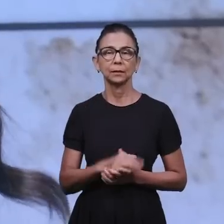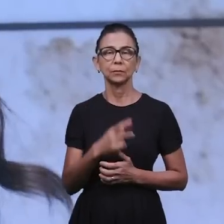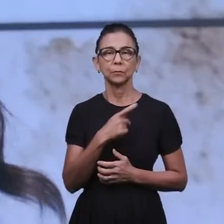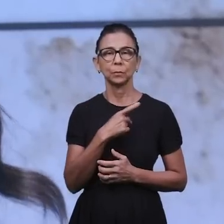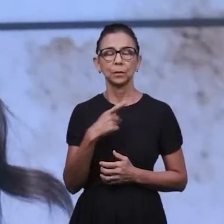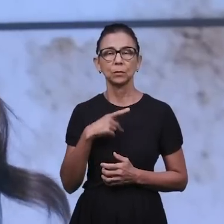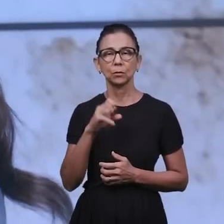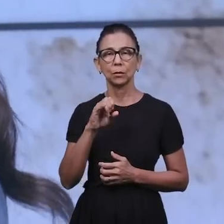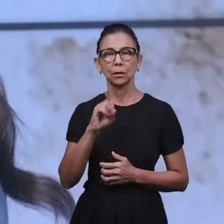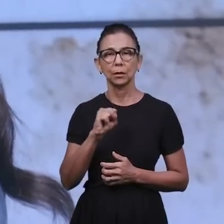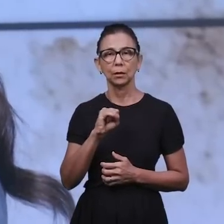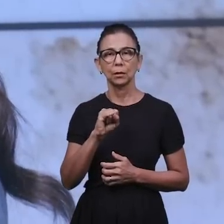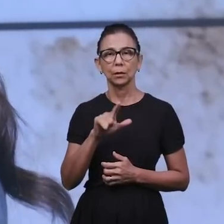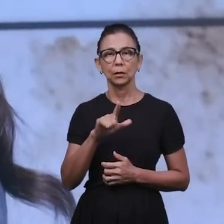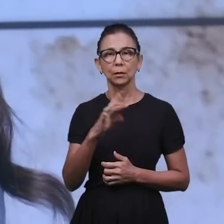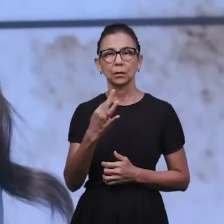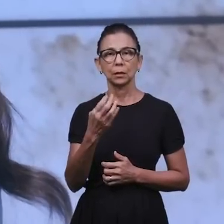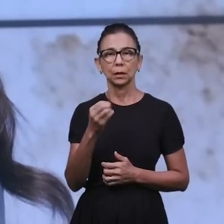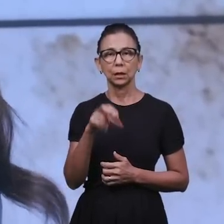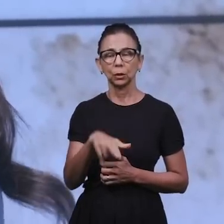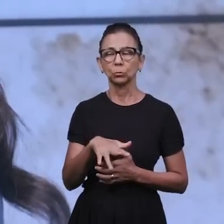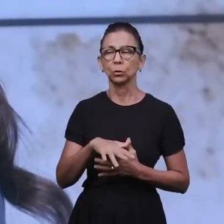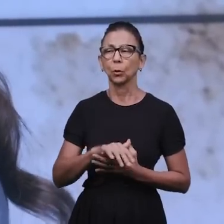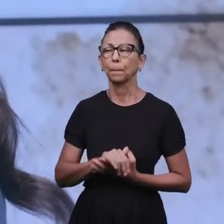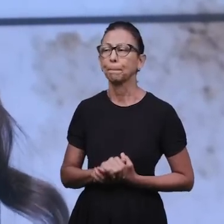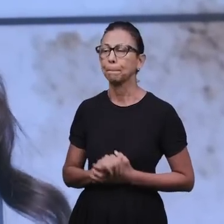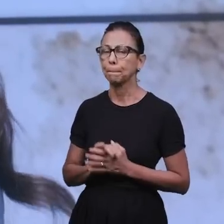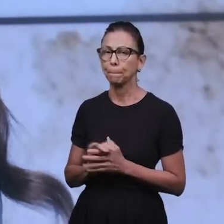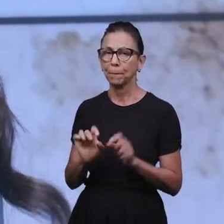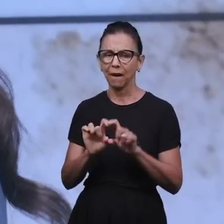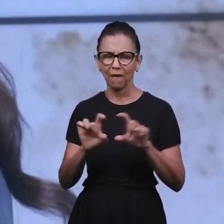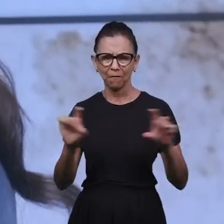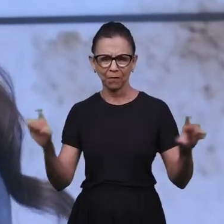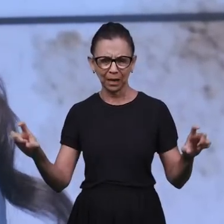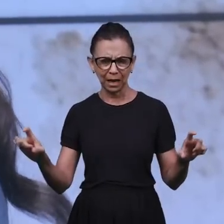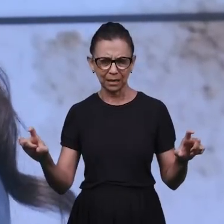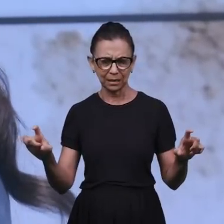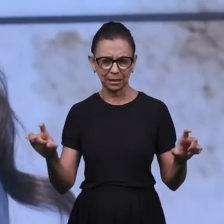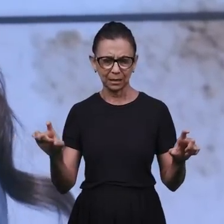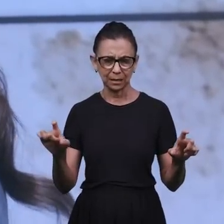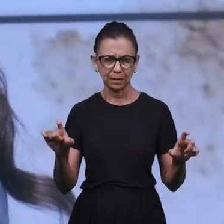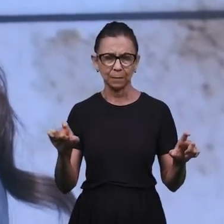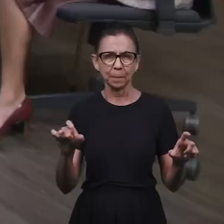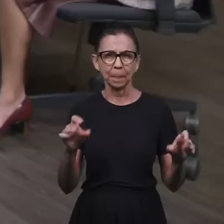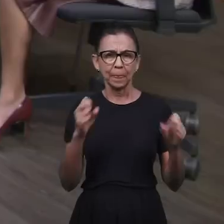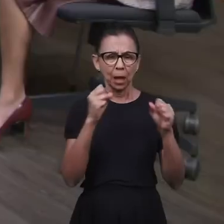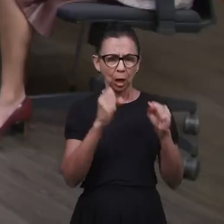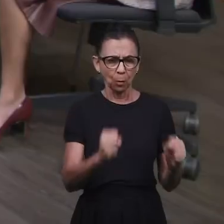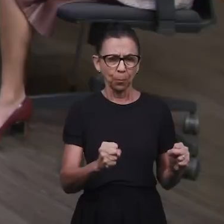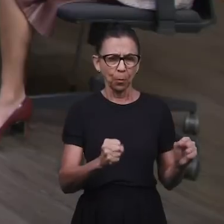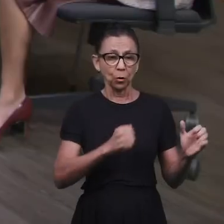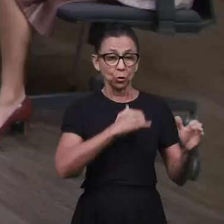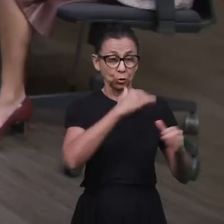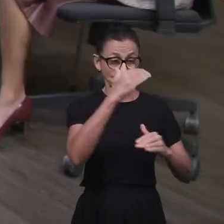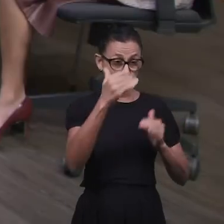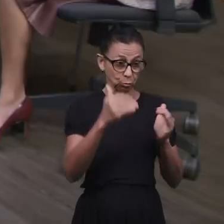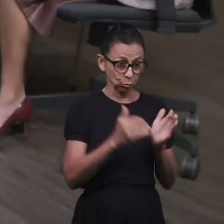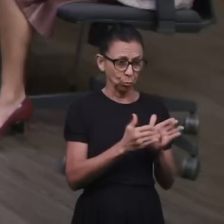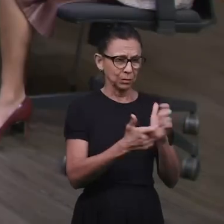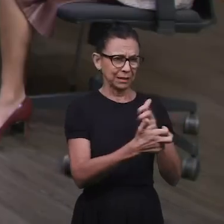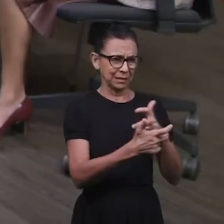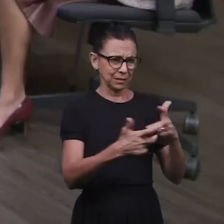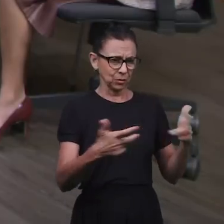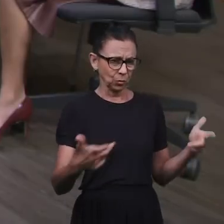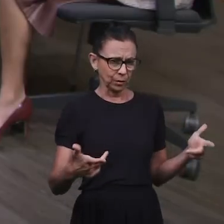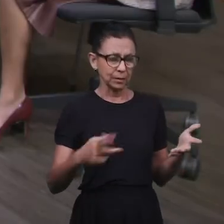conversa, a primeira pergunta é: o que quer dizer todas as coisas me são lícitas? Bom, a Rebeca é uma